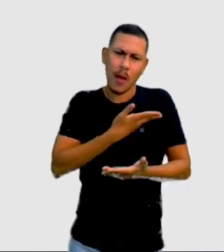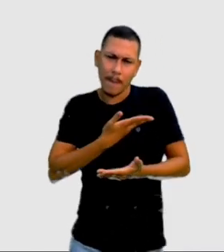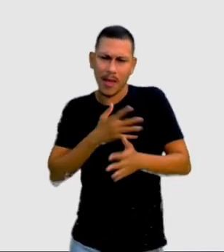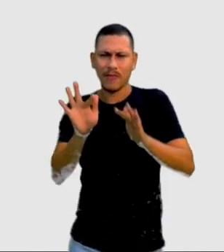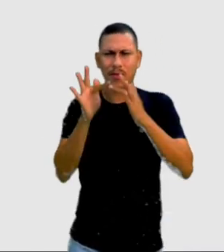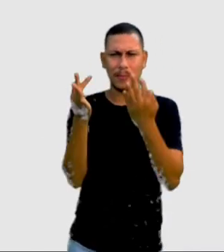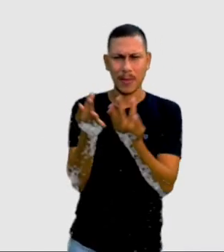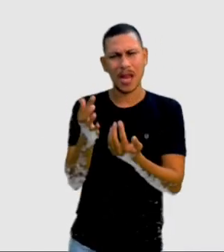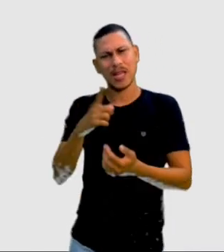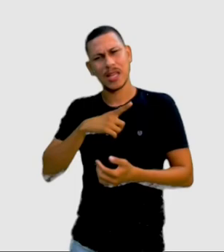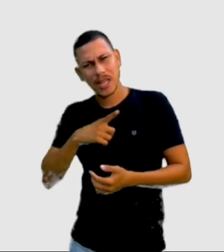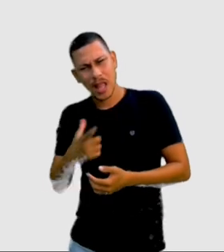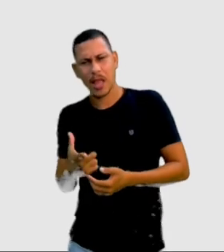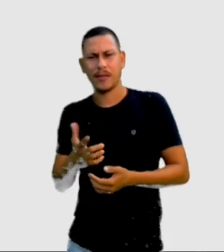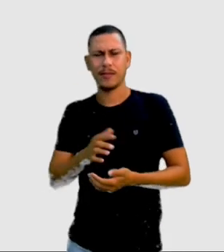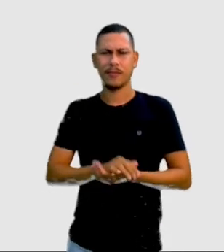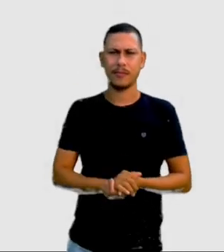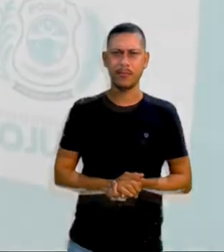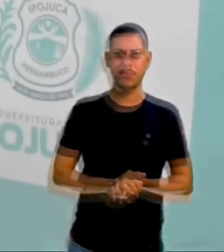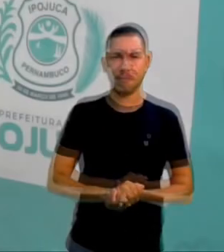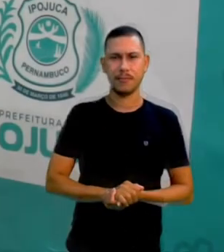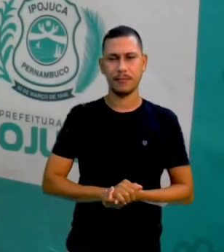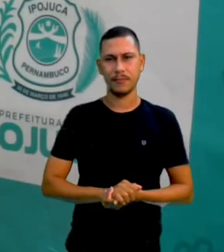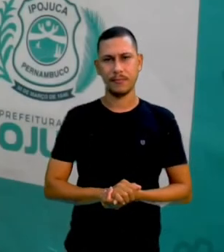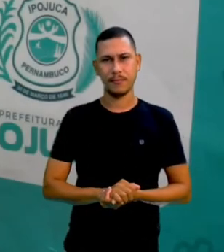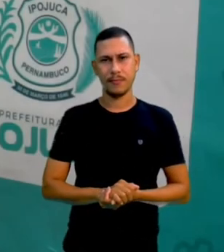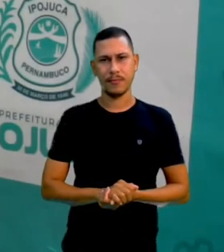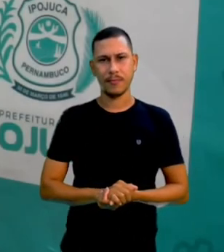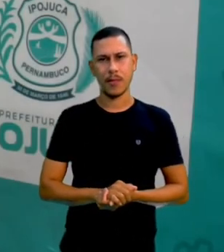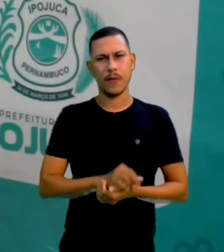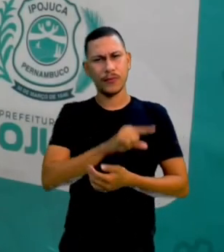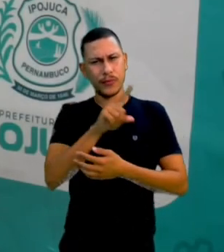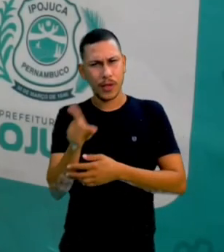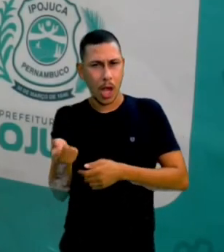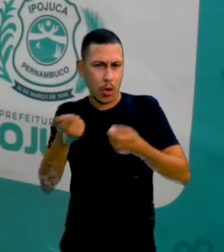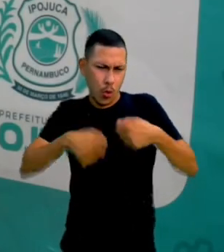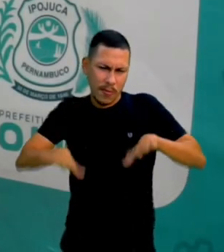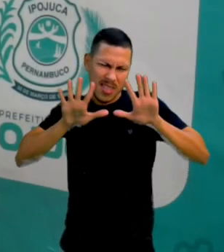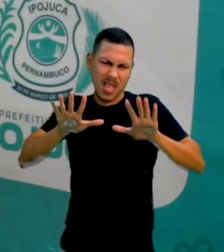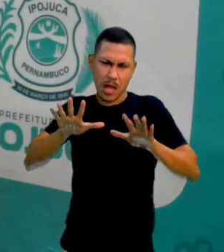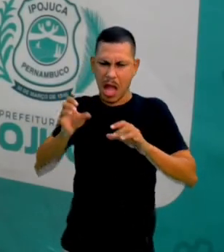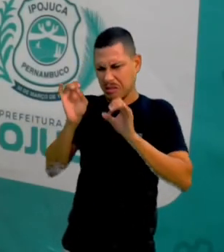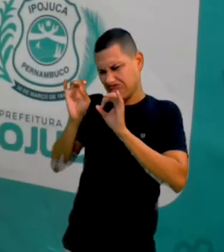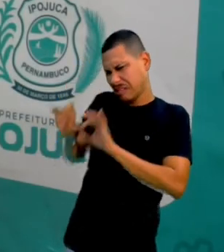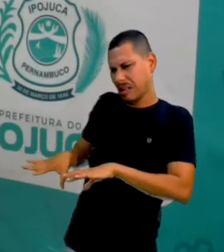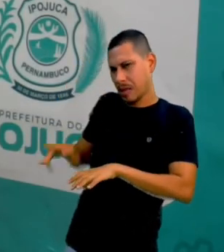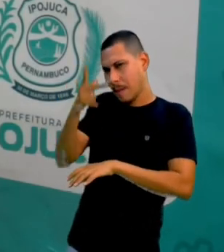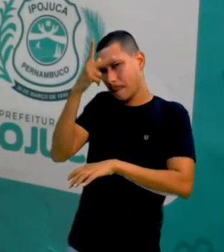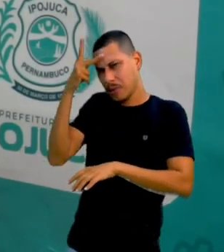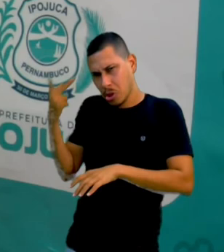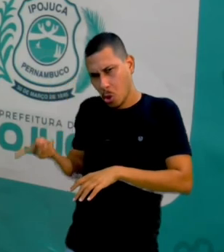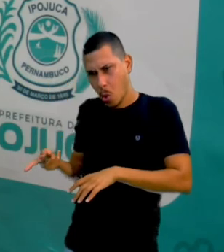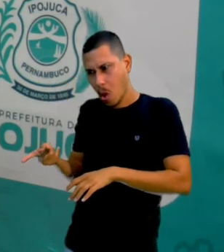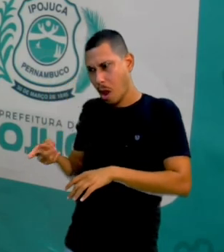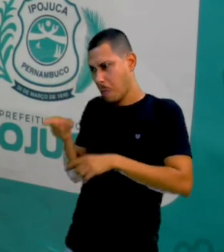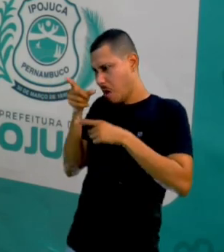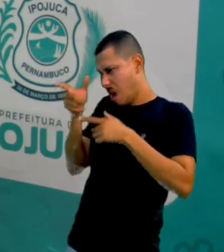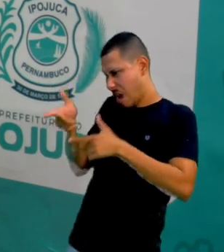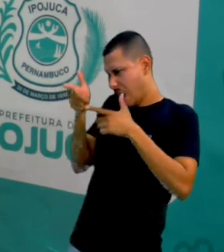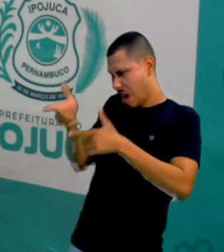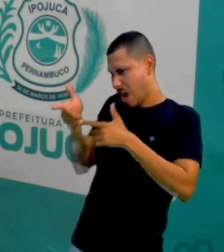familiares que já vêm apresentando sintomas. Então a questão não é você excluir essa pessoa, você julgar ela,